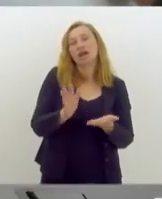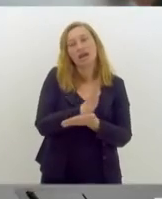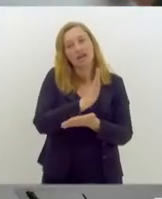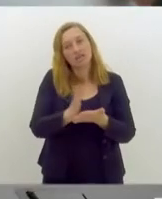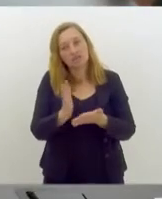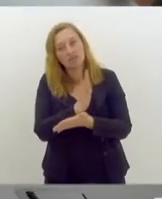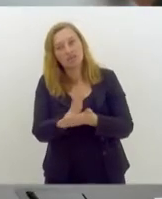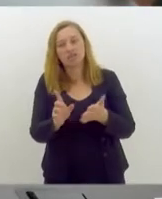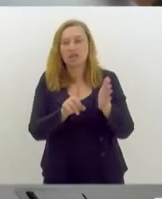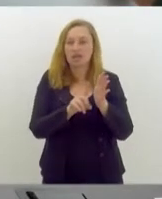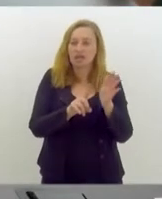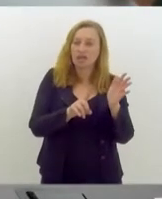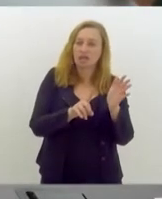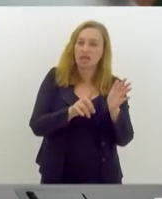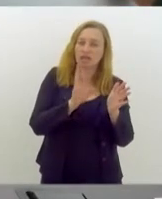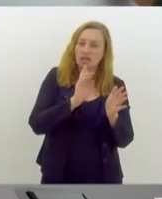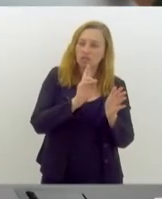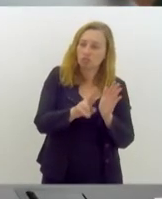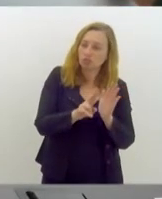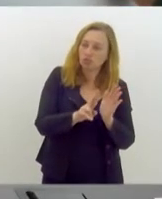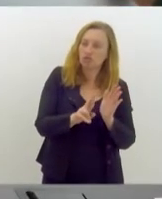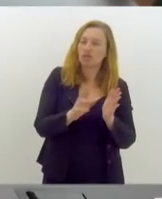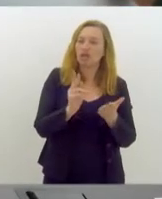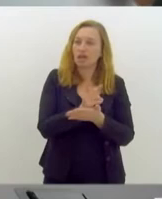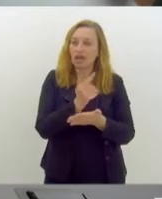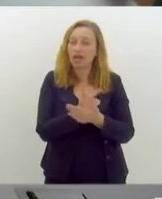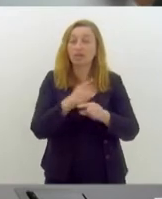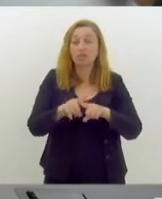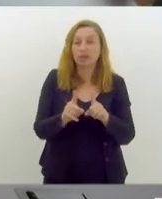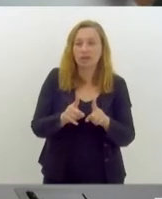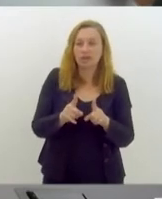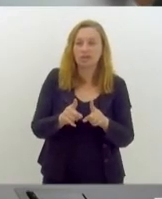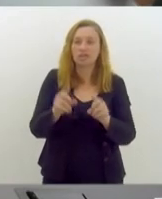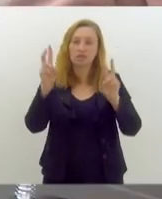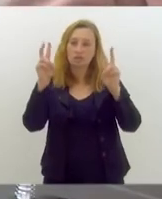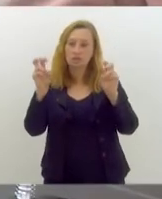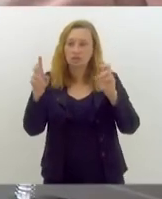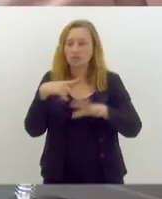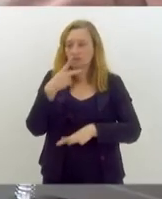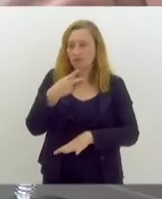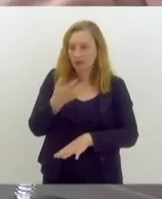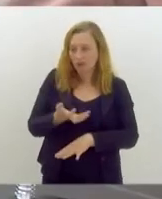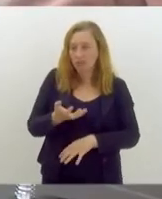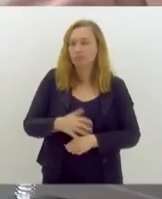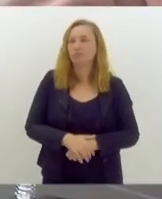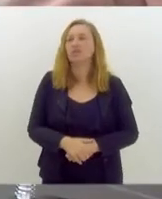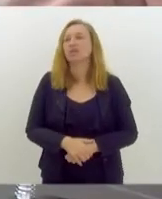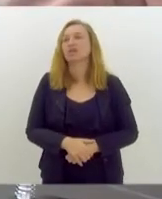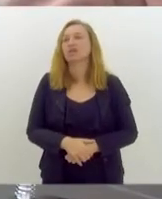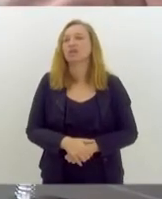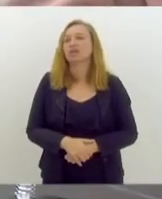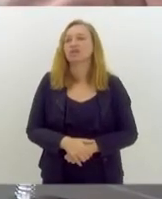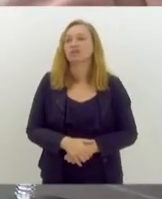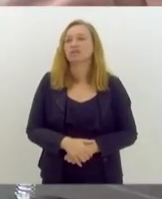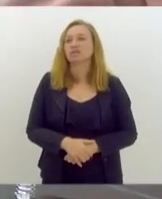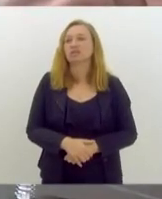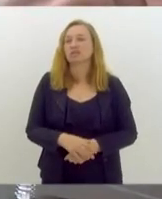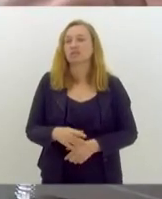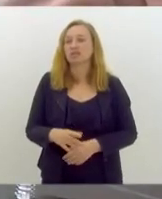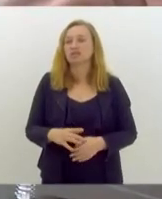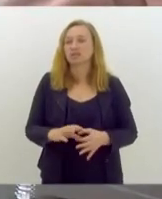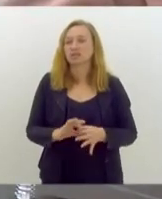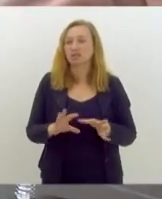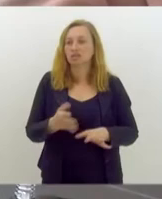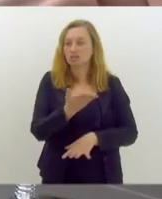refazia e mandava de novo Enfim então essa súmula eu queria passar e aí abrir a palavra